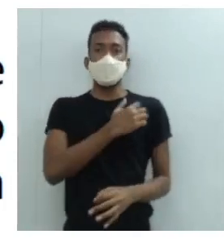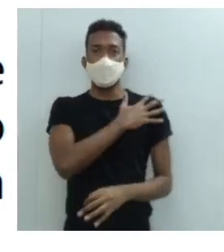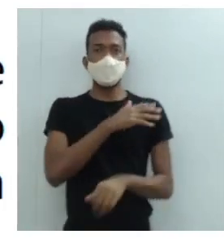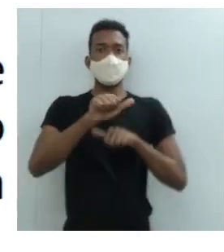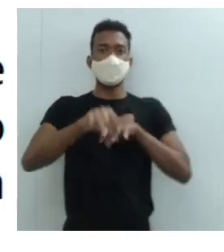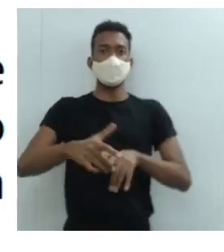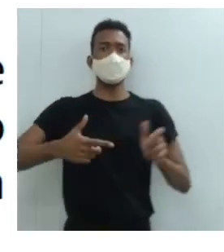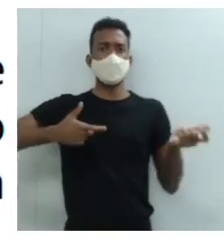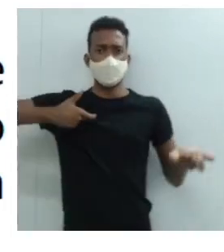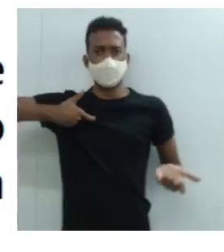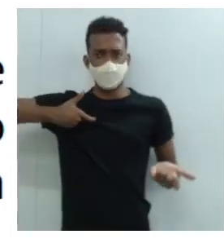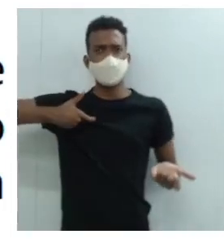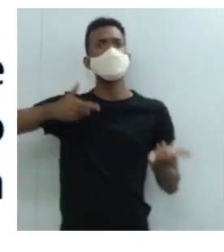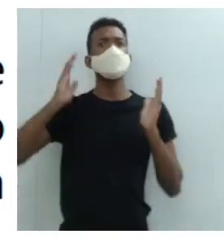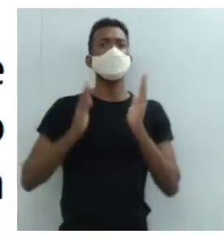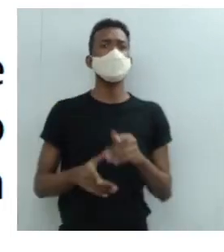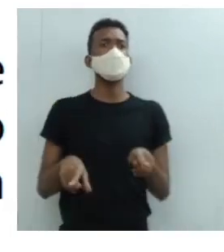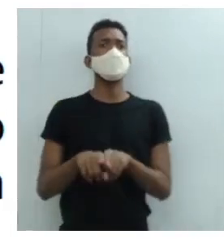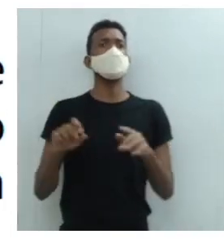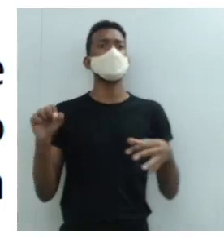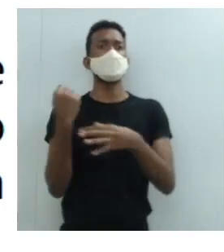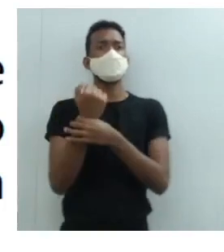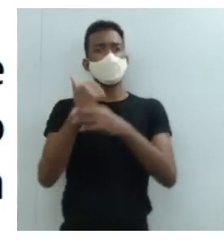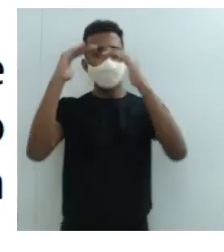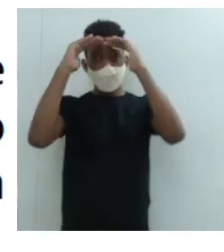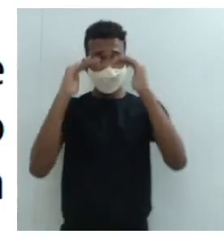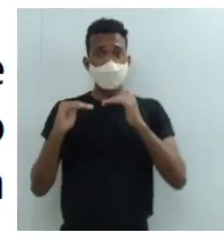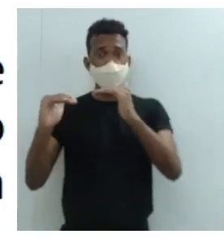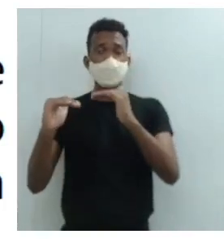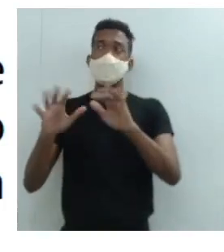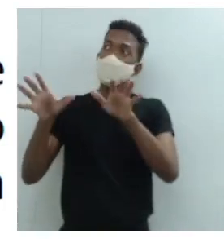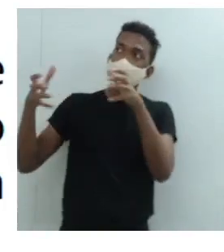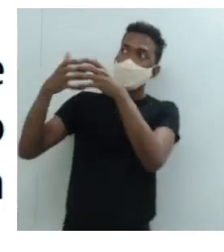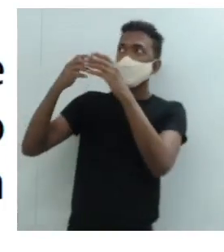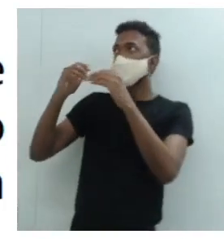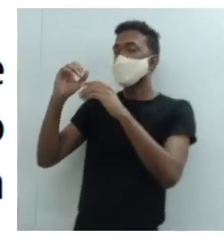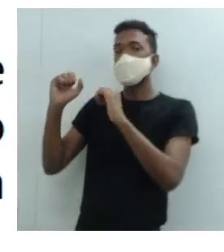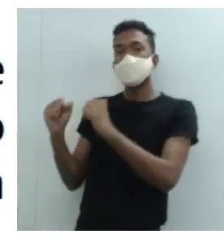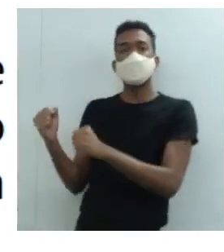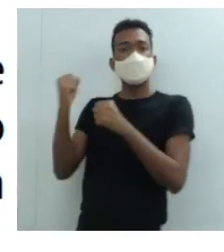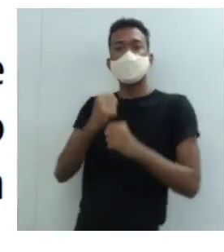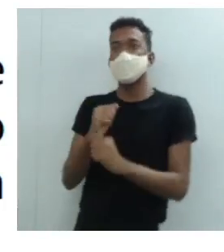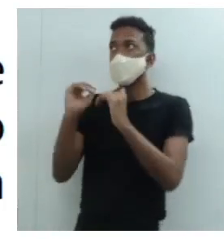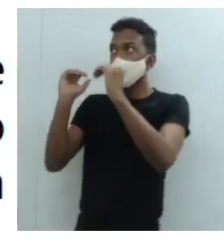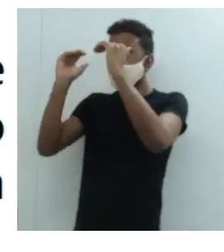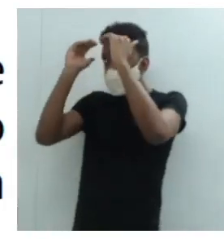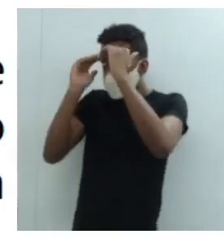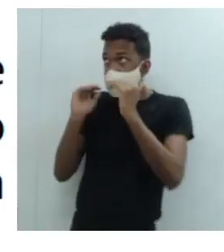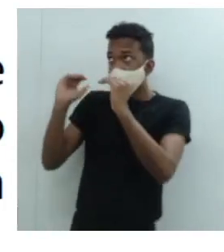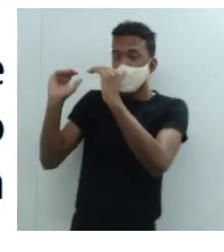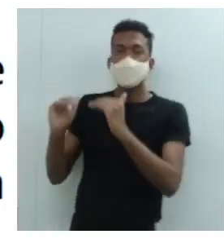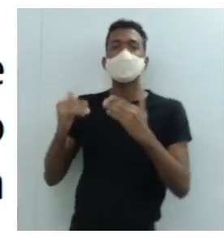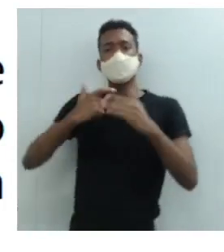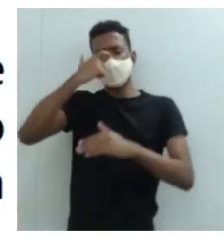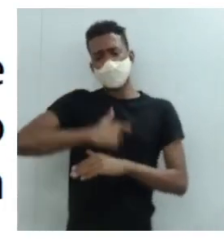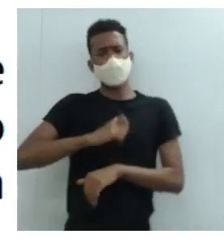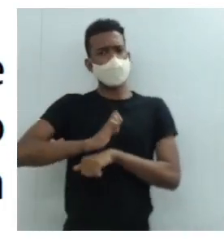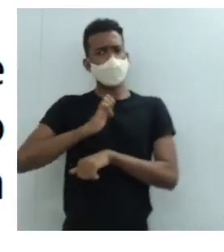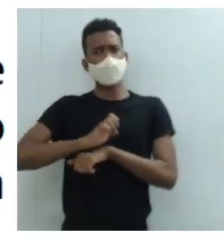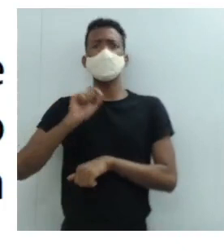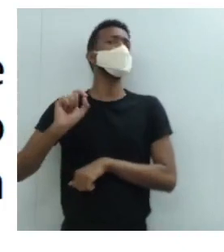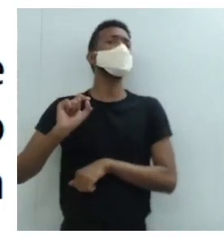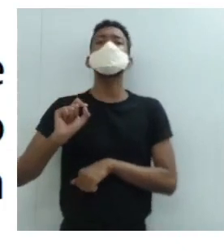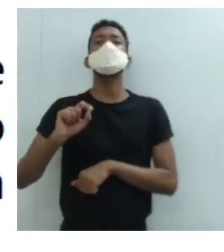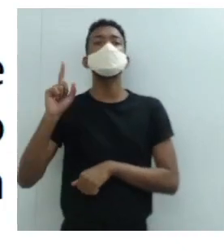armada, assegurando o quê? A obediência ao poder soberano. Então, o Estado simplesmente é o quê?